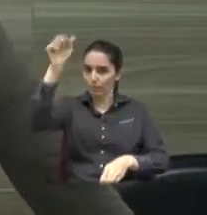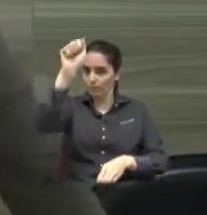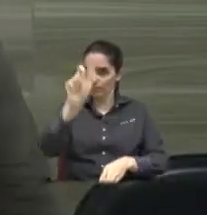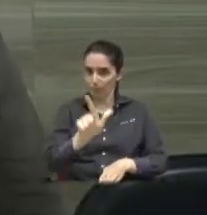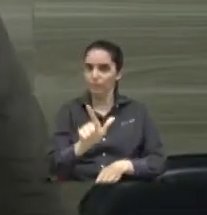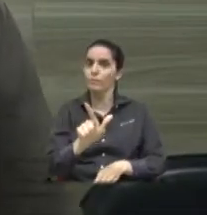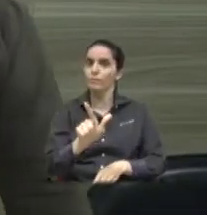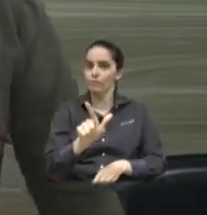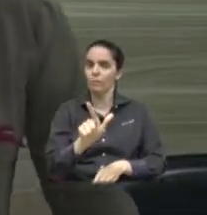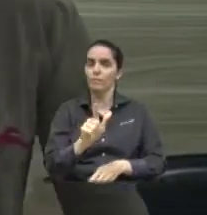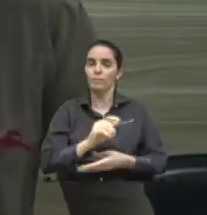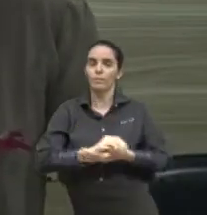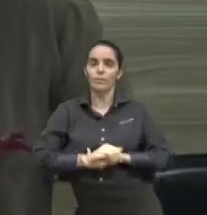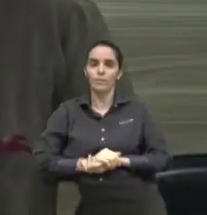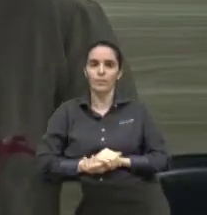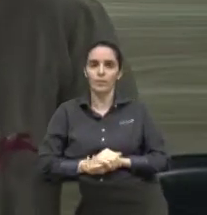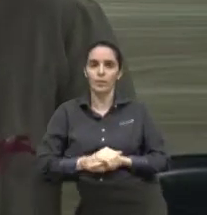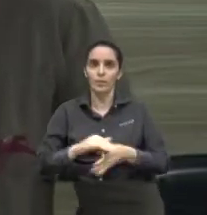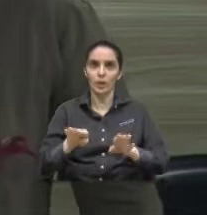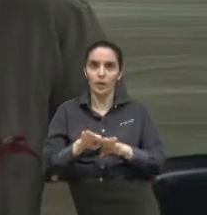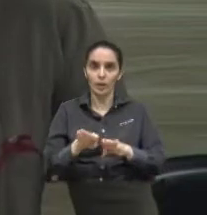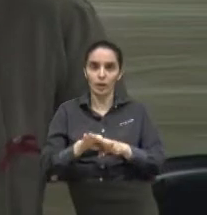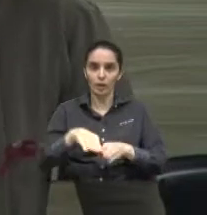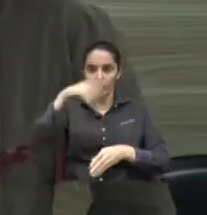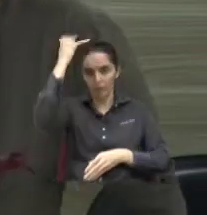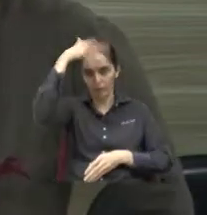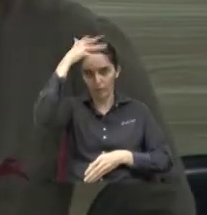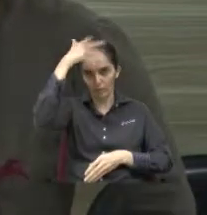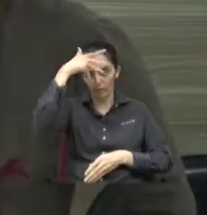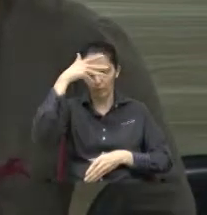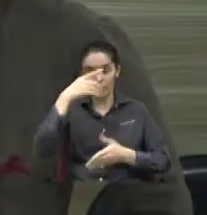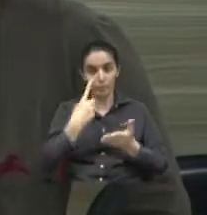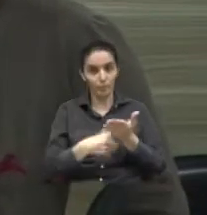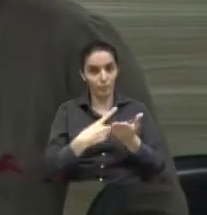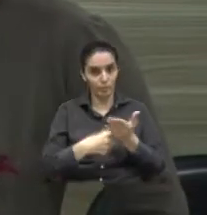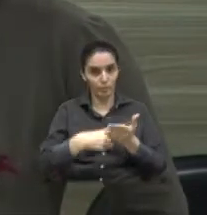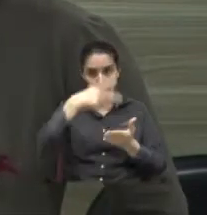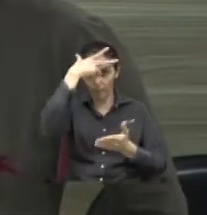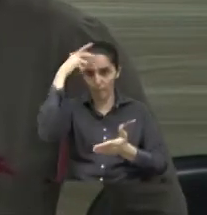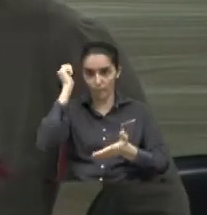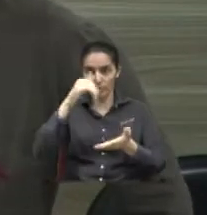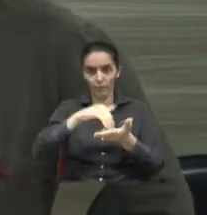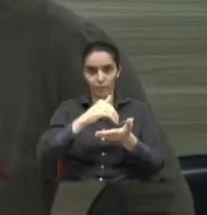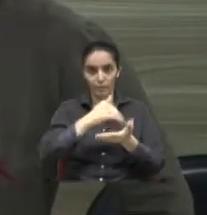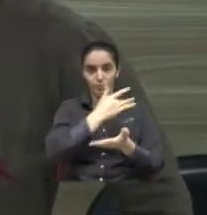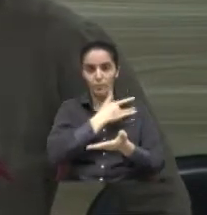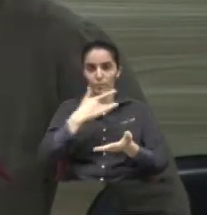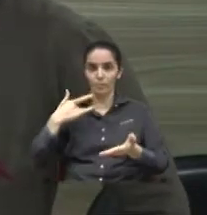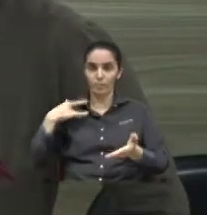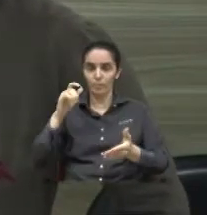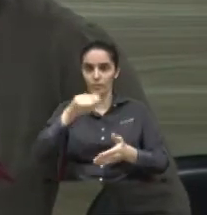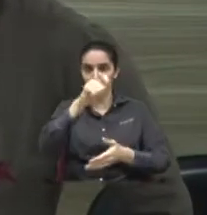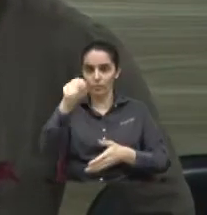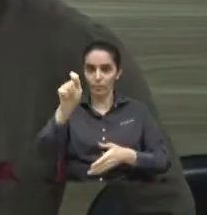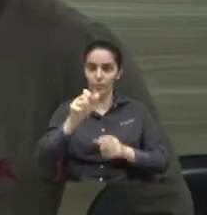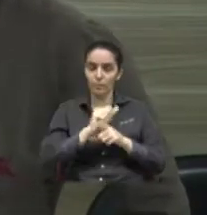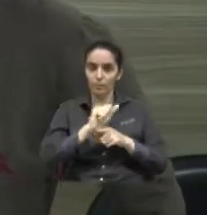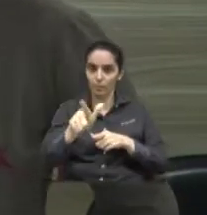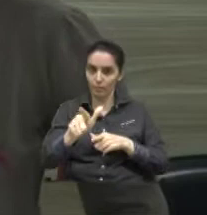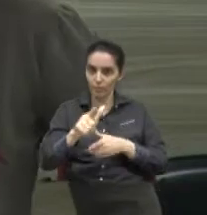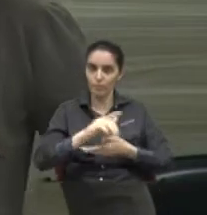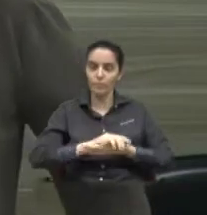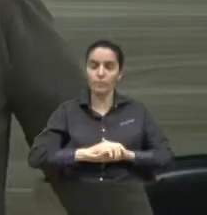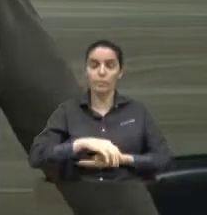aqui colocar que já acertei também com a Prefeitura Municipal e a Secretaria de Saúde, a Associação dos Aposentados estará